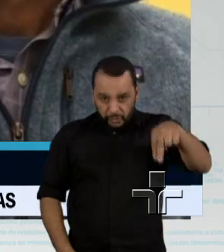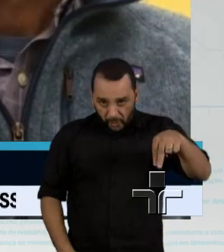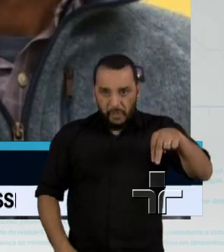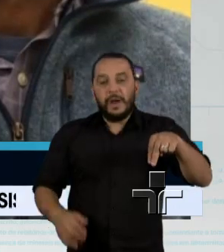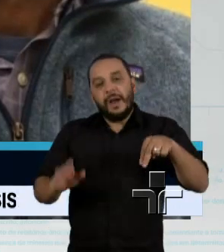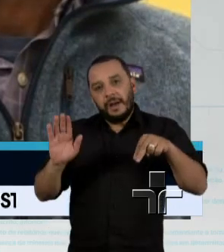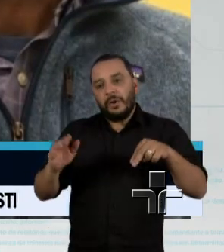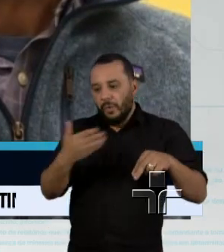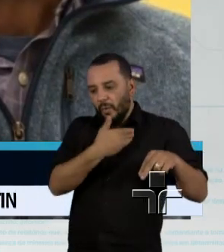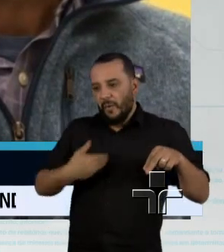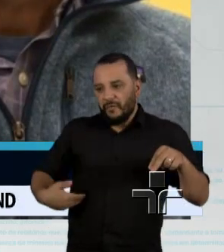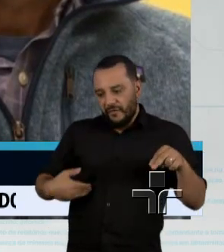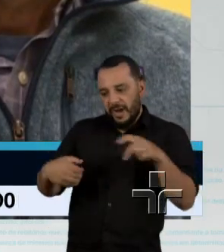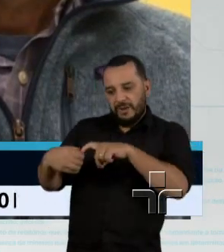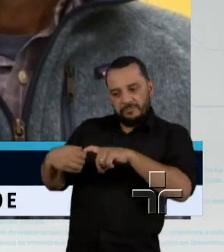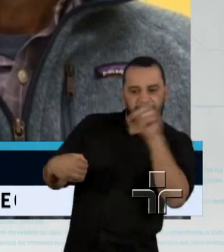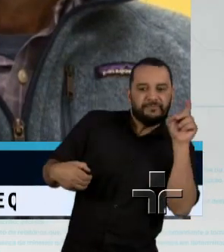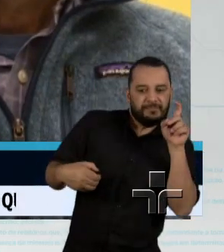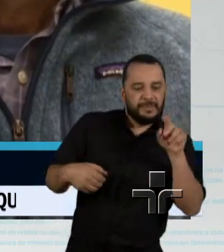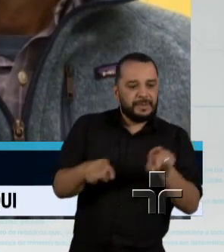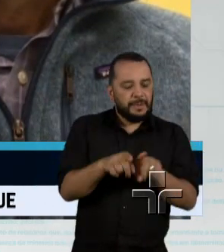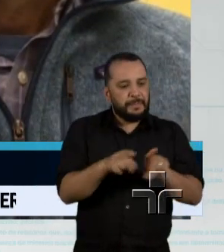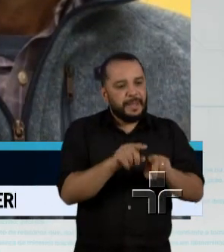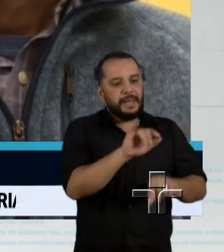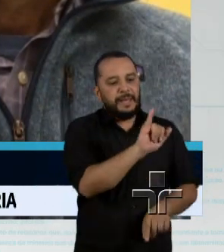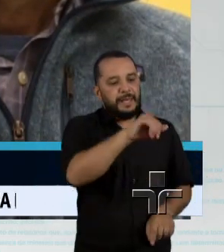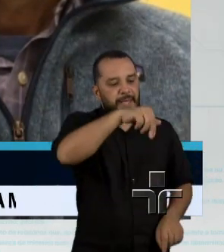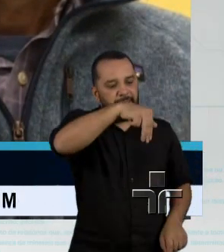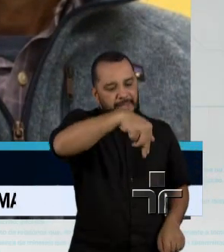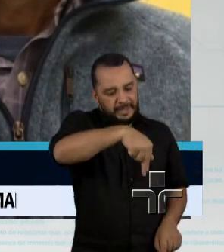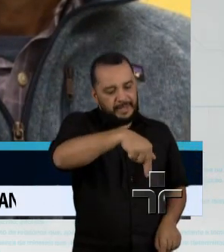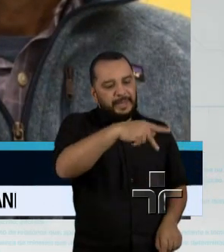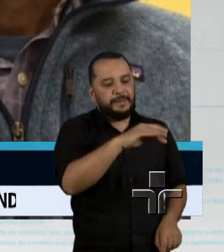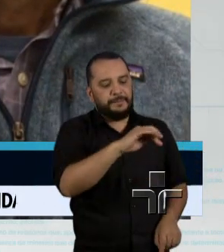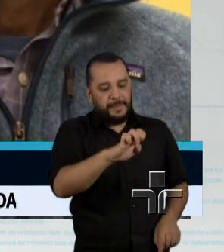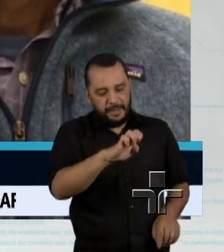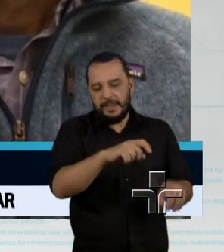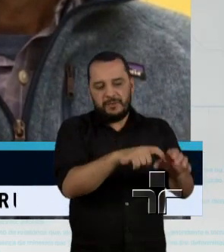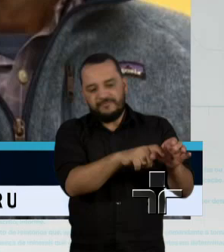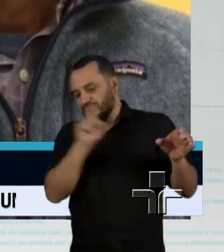vínculos com o governo brasileiro nem com o INPE. Como é que é a metodologia do Amazon?